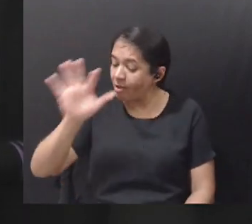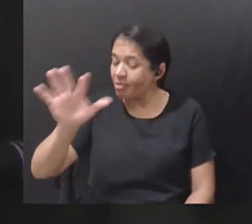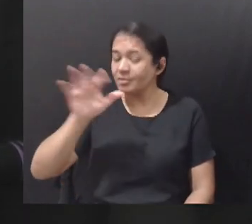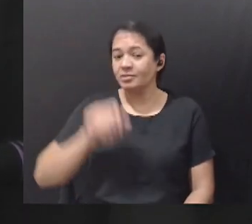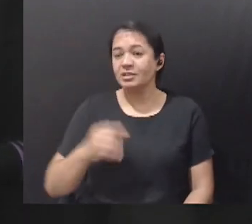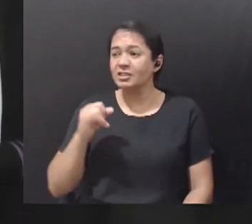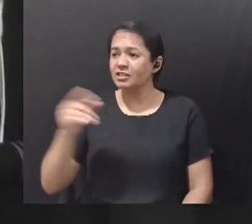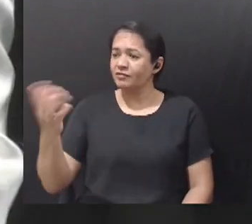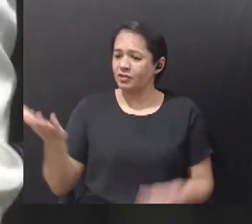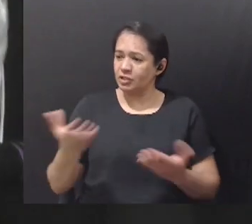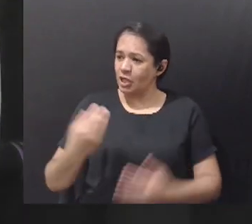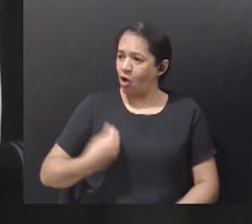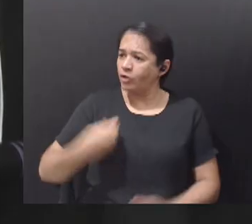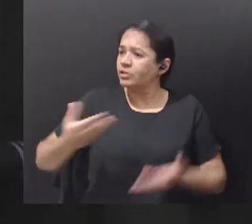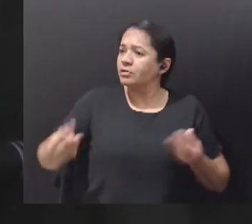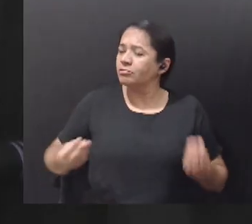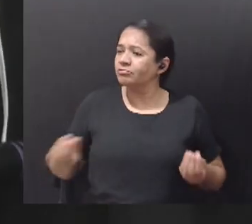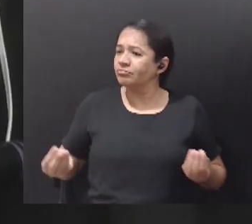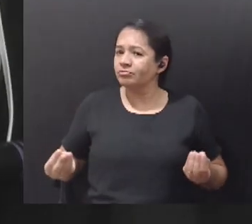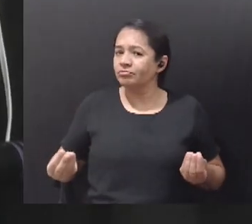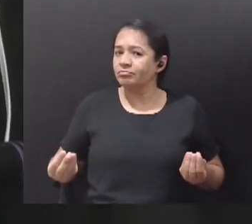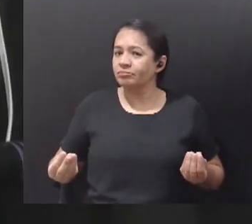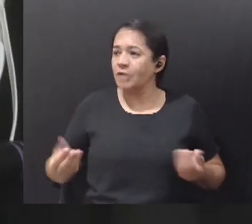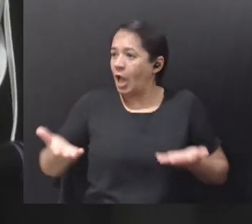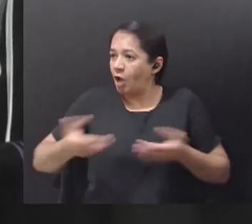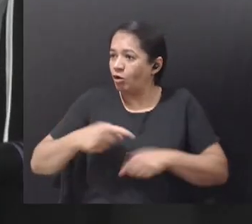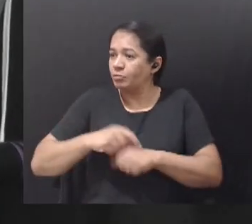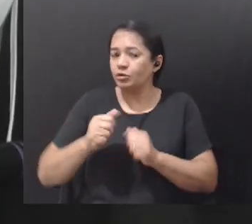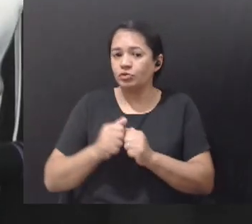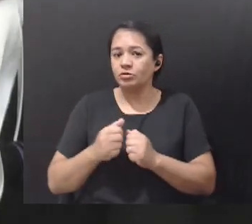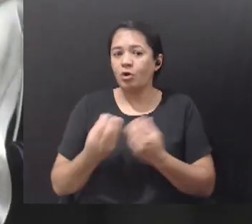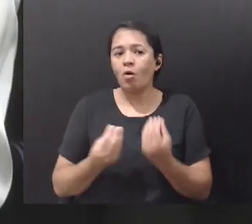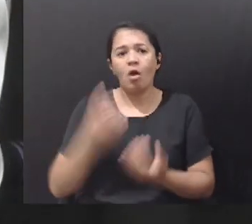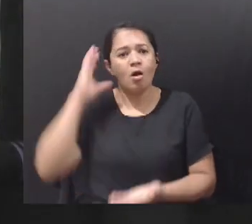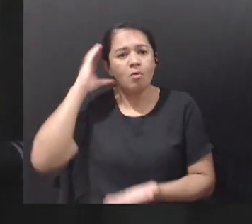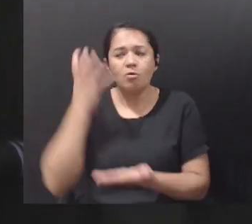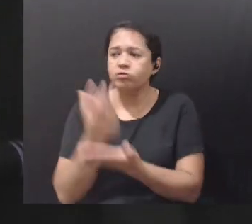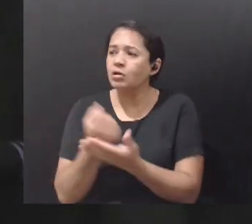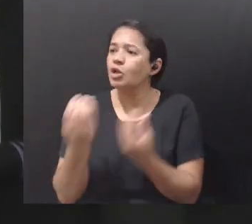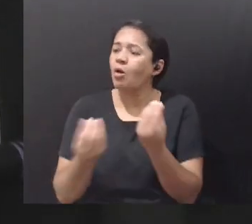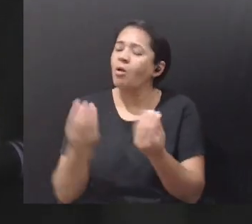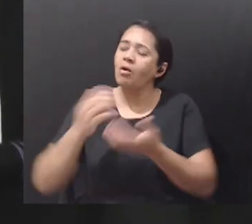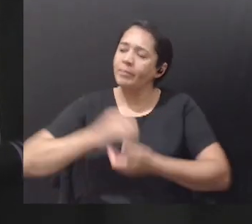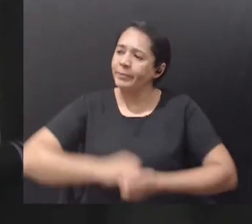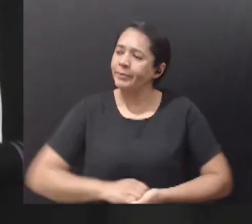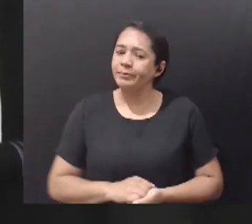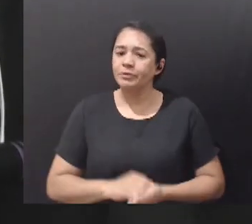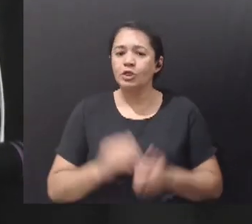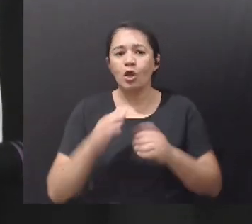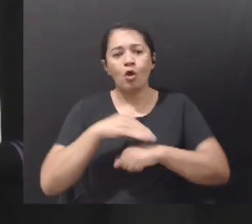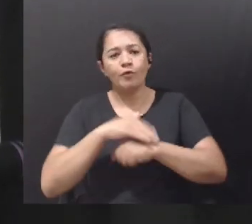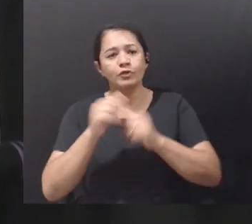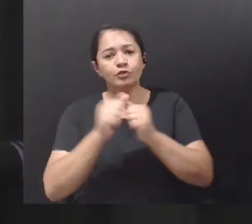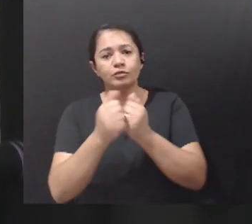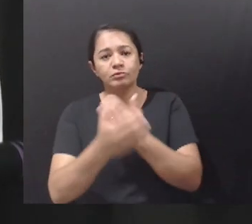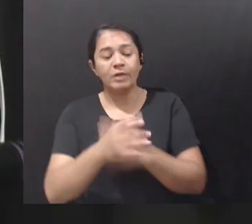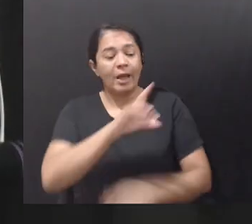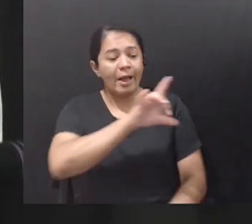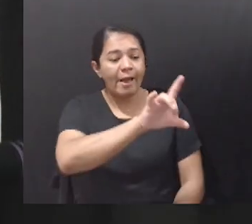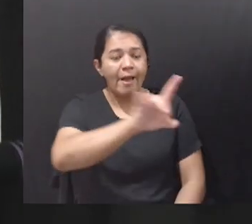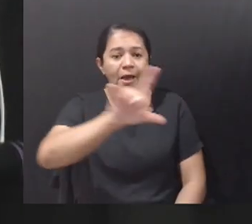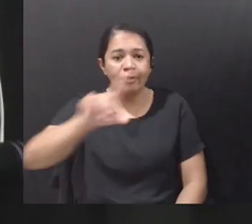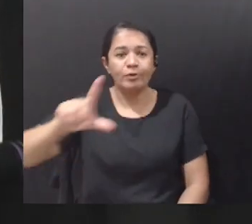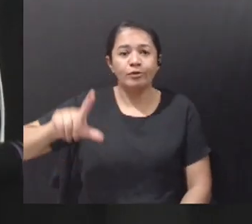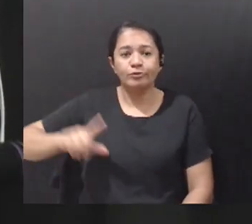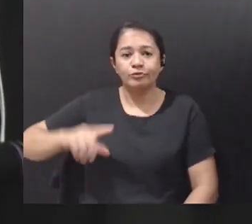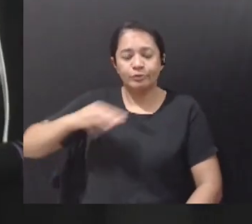aqui, pelo menos nesse momento comigo, não ia ter o podcast, eu não ia estar aqui conversando com as pessoas. Sim. Ou seja, cada um tem uma tarefa, e nessa tarefa